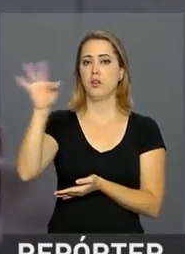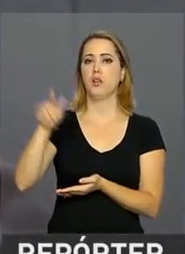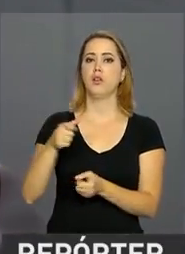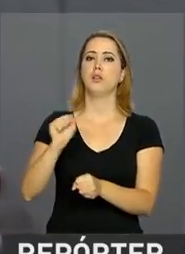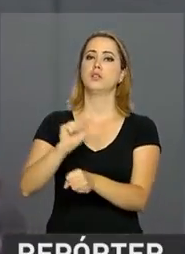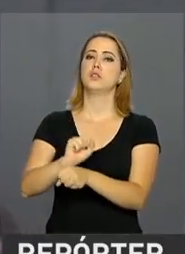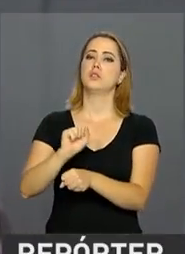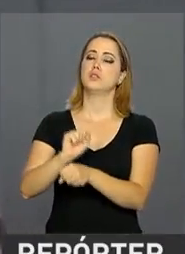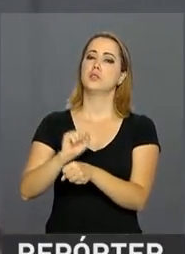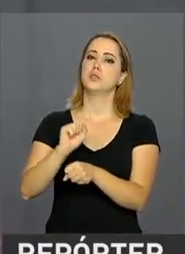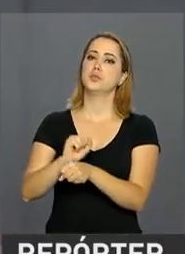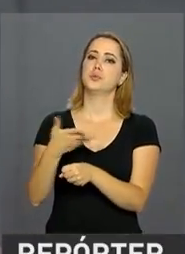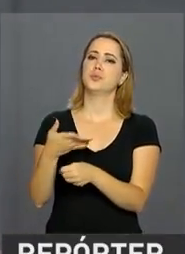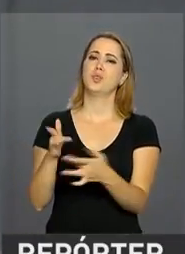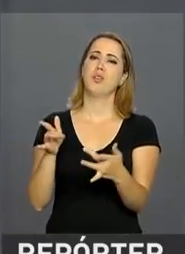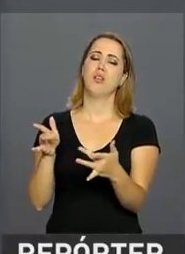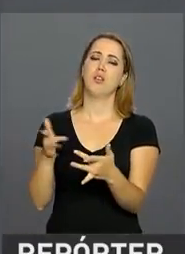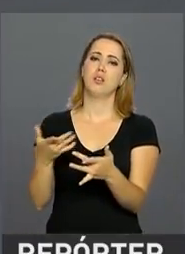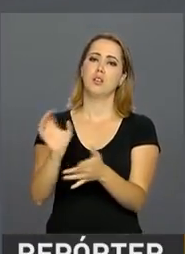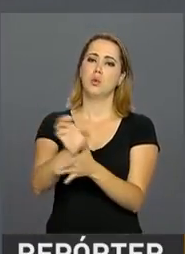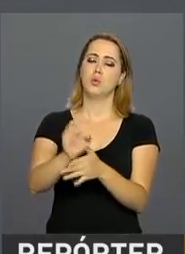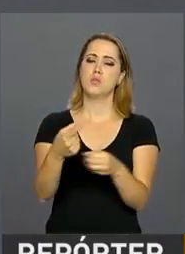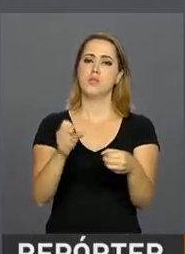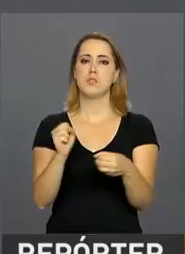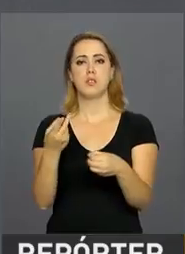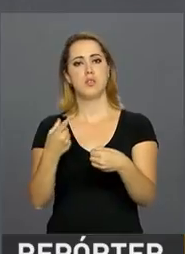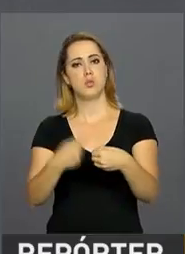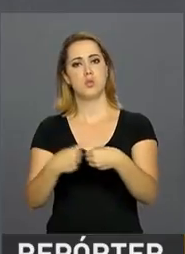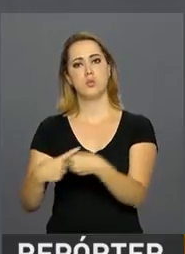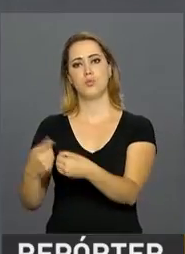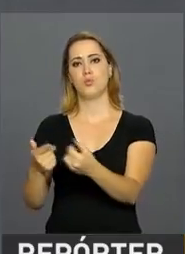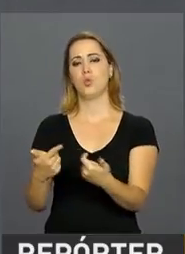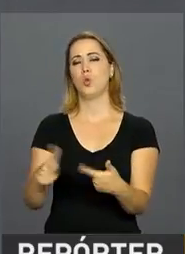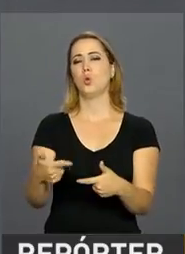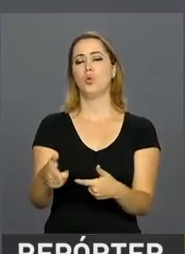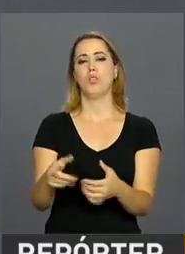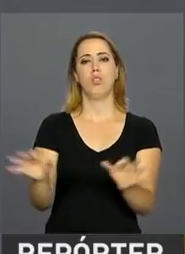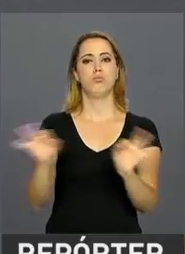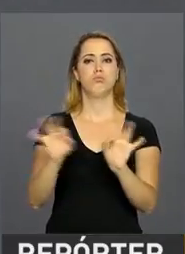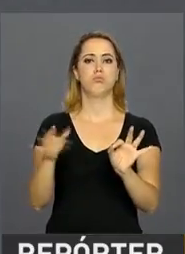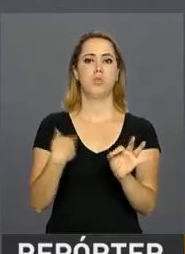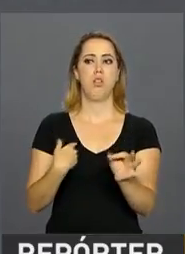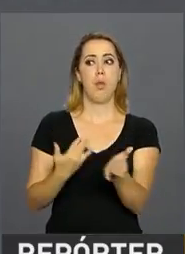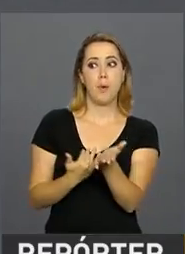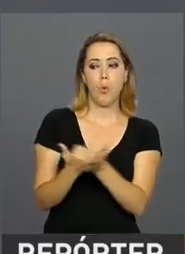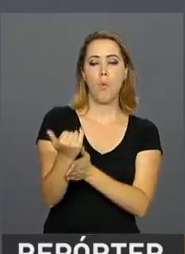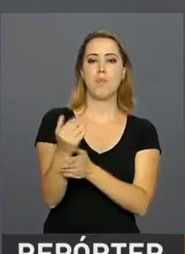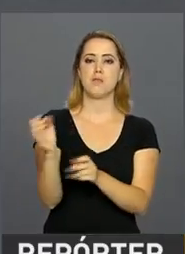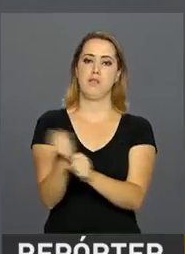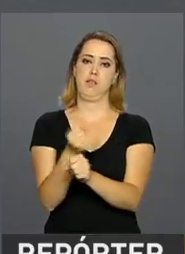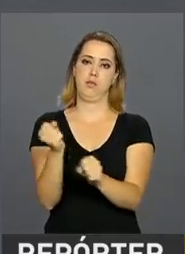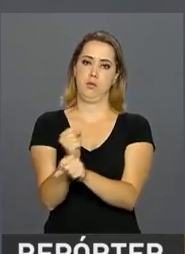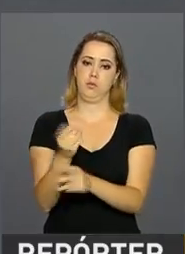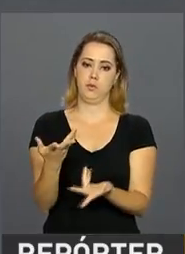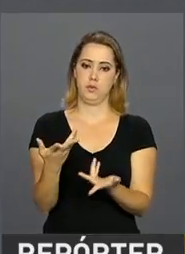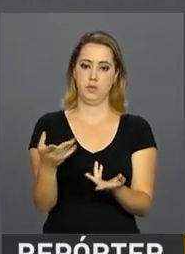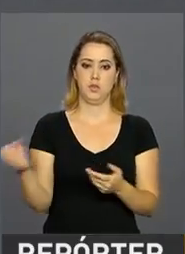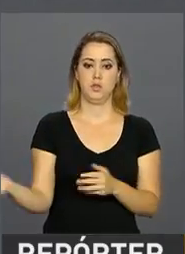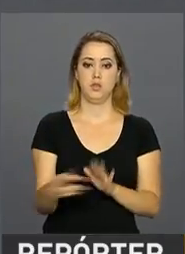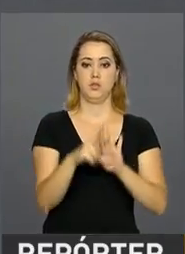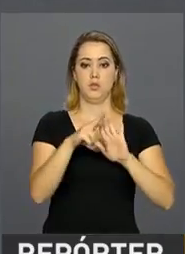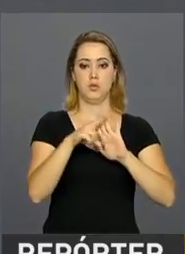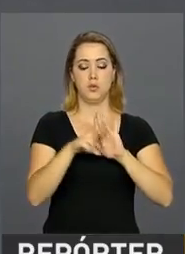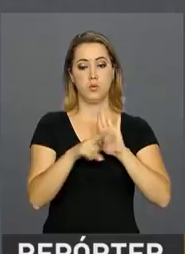parados nas contas de convênio de estados e municípios não existe nenhum gatilho para a execução dessas obras na nova